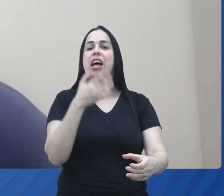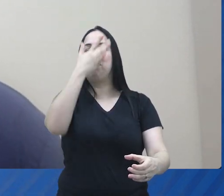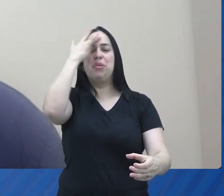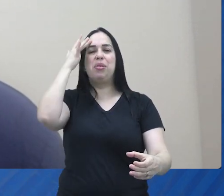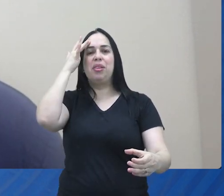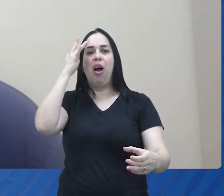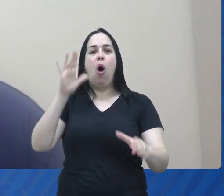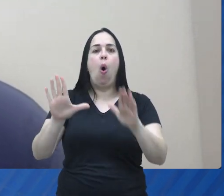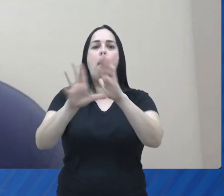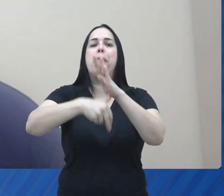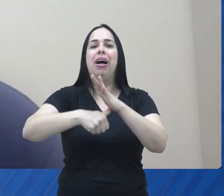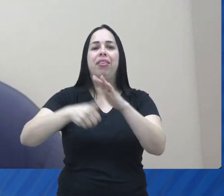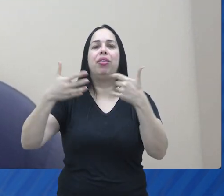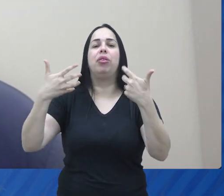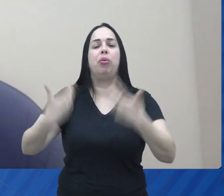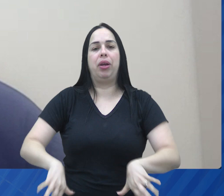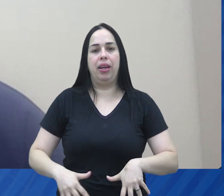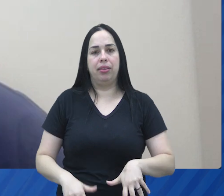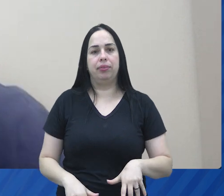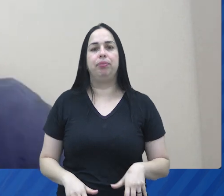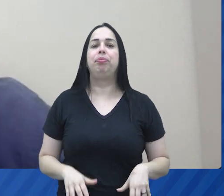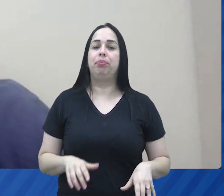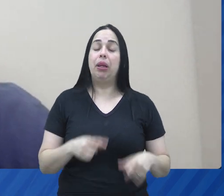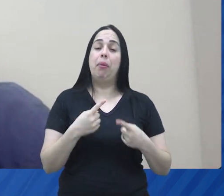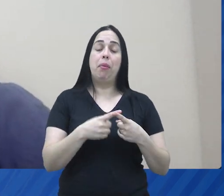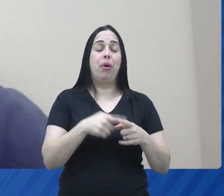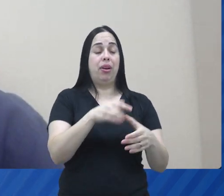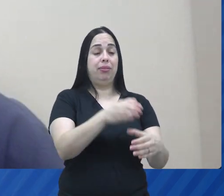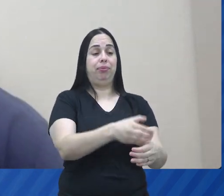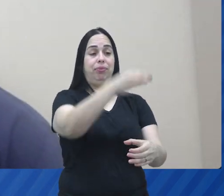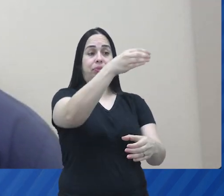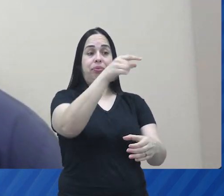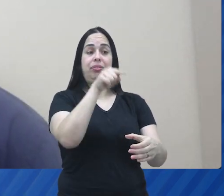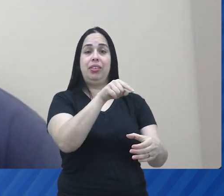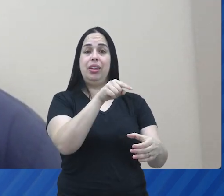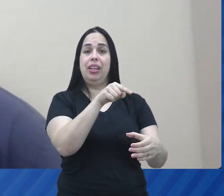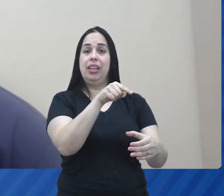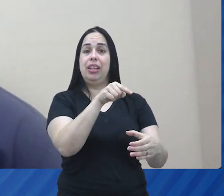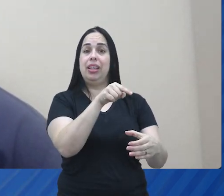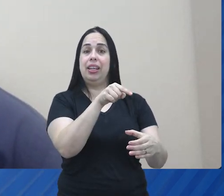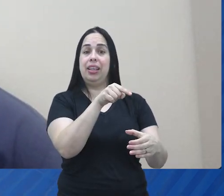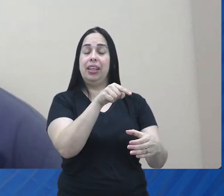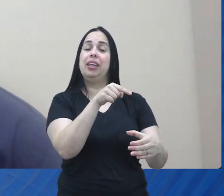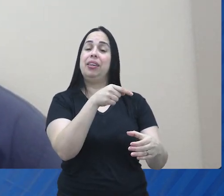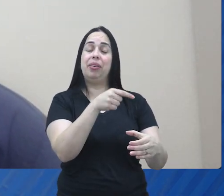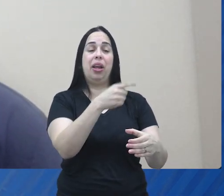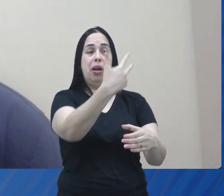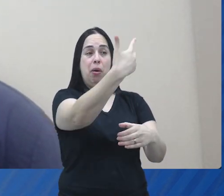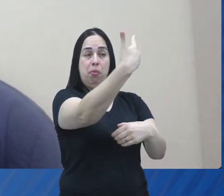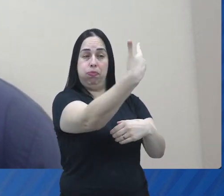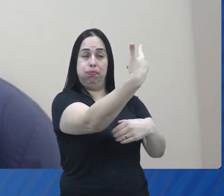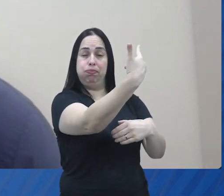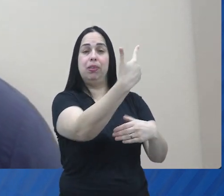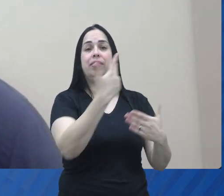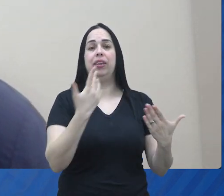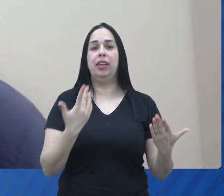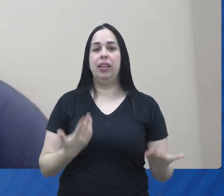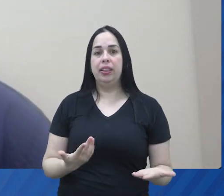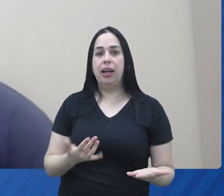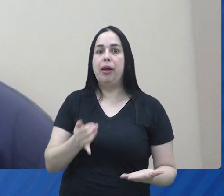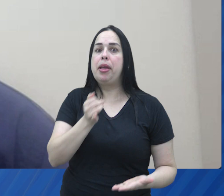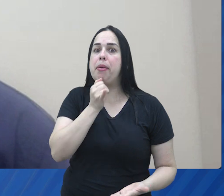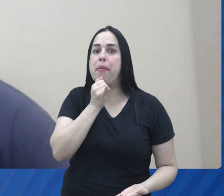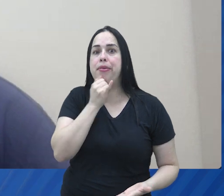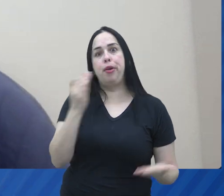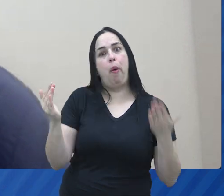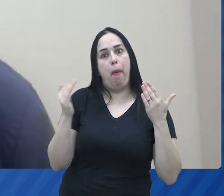um fator de afastamento. É como colocar, é um ponto de inibição. Uma cidade,